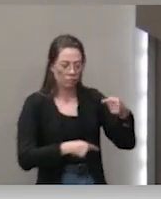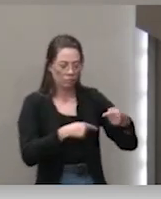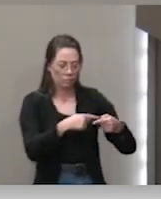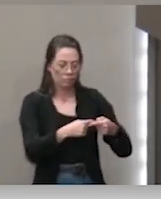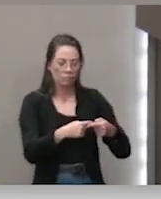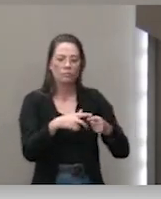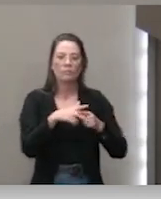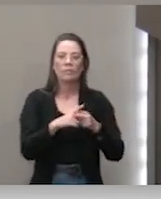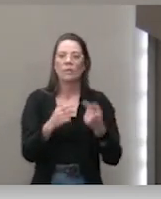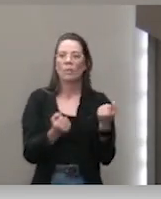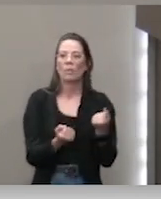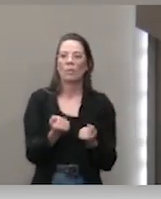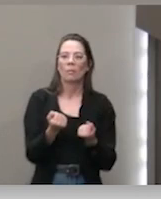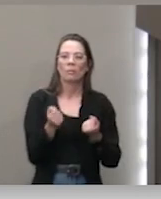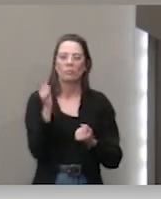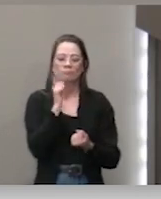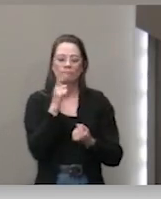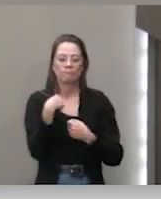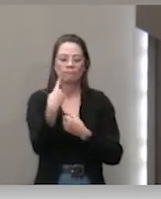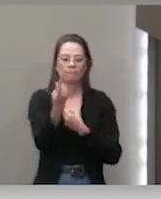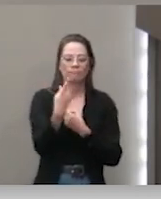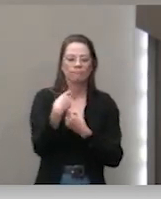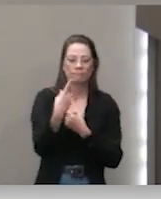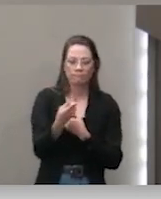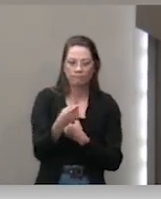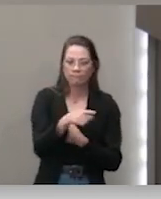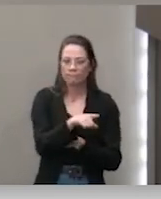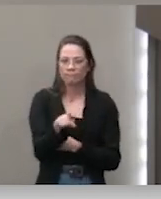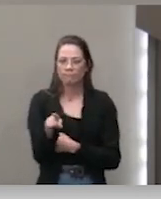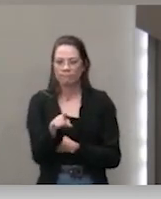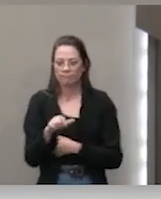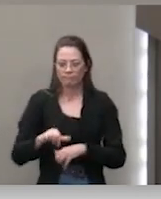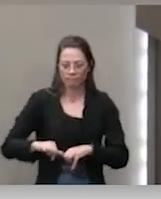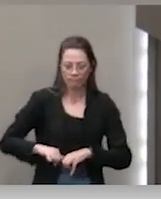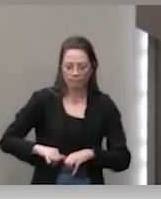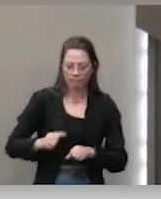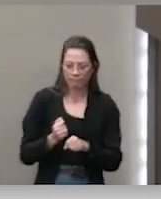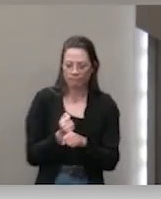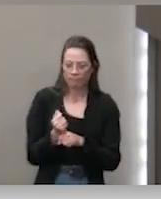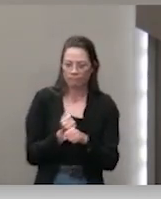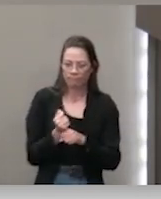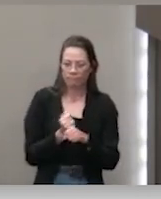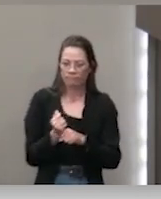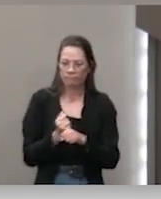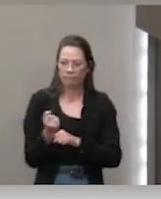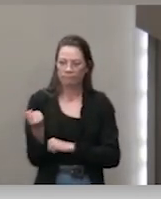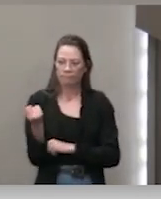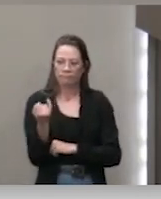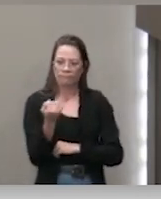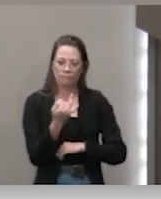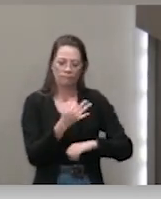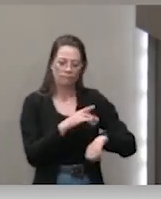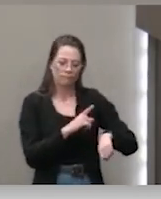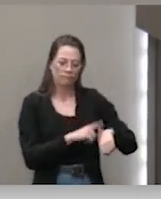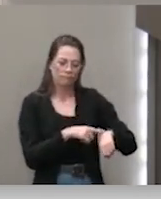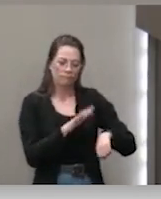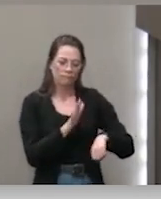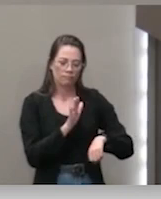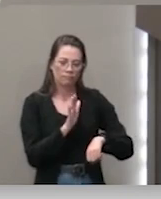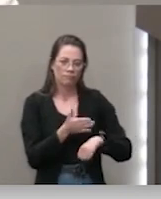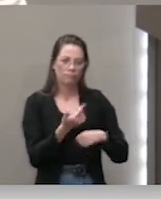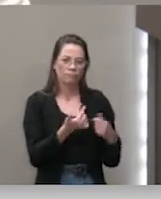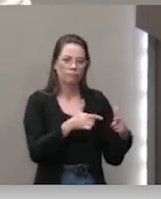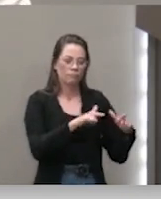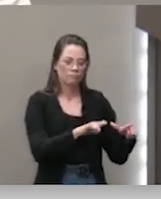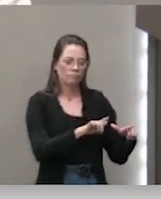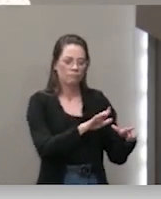Vocês que sofreram tantos anos, Há quanto tempo, assim como foi lá no distrito de